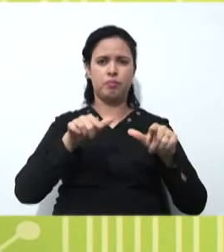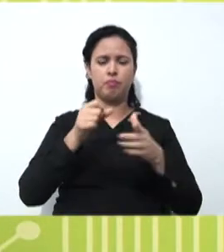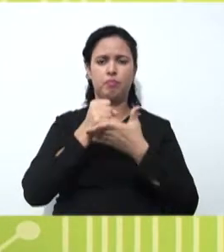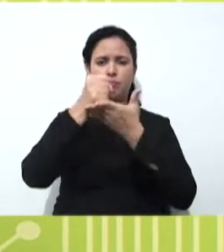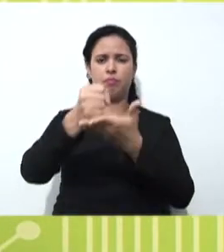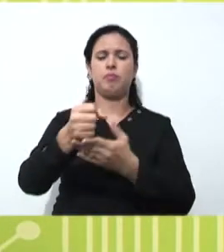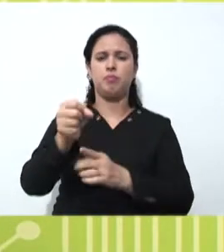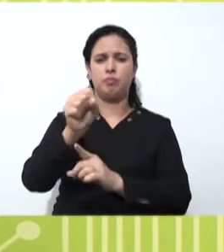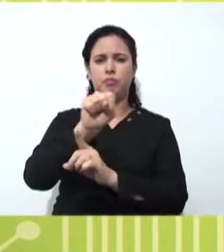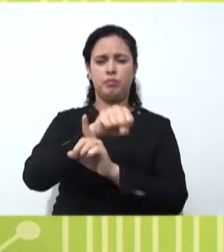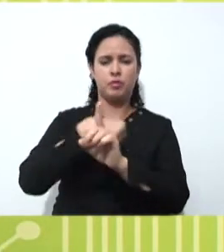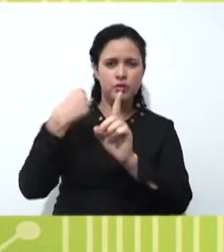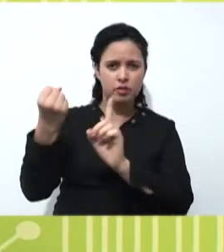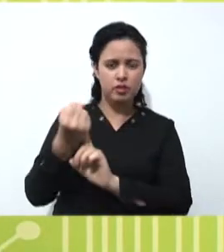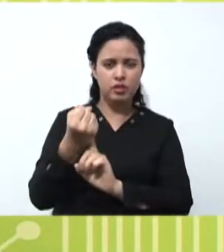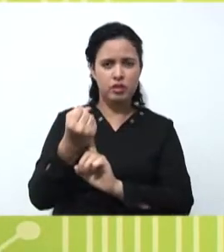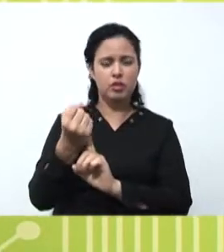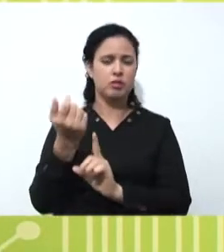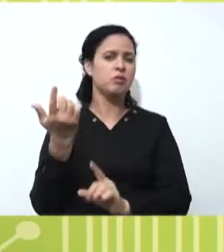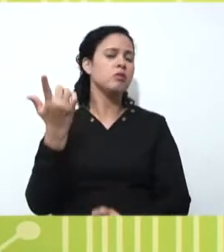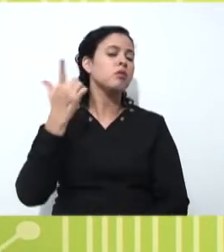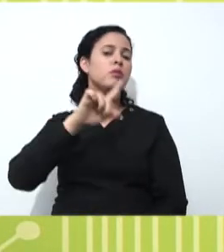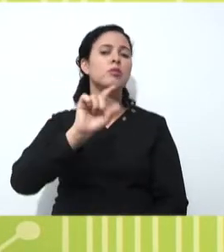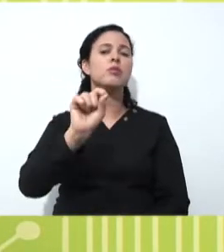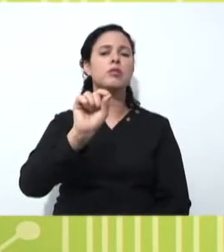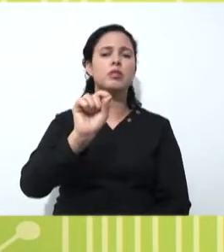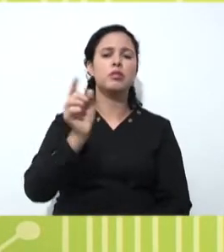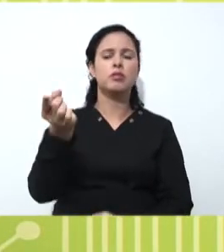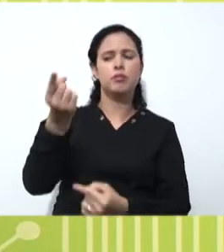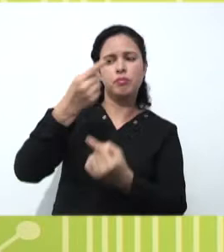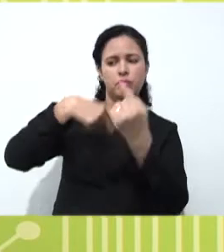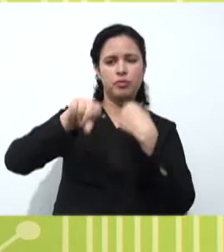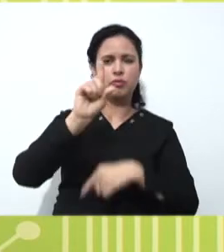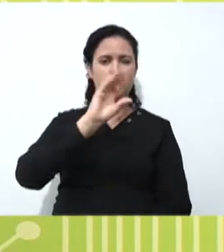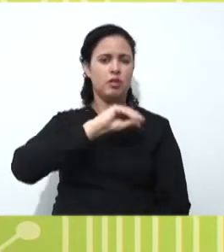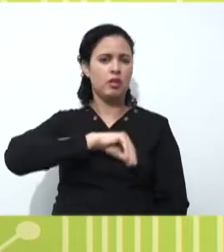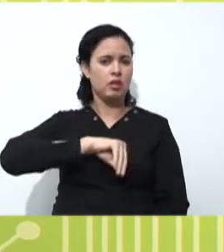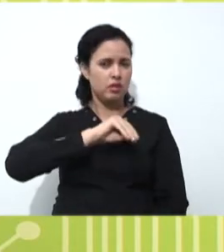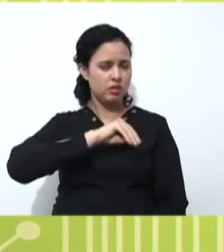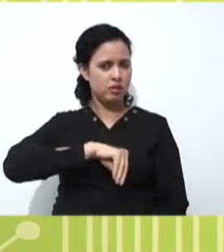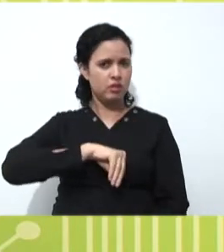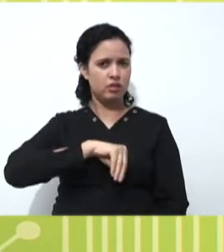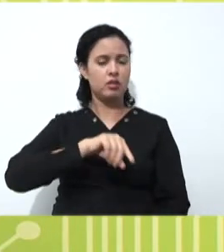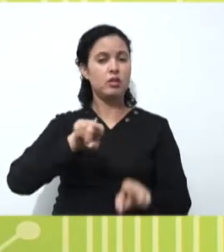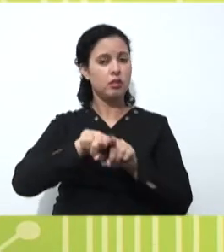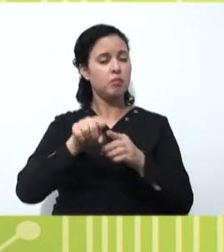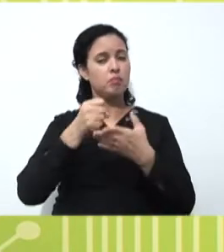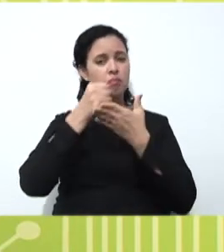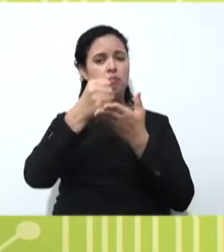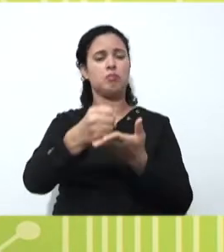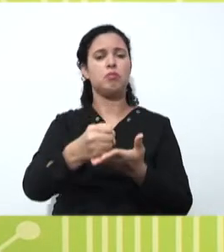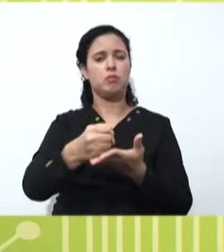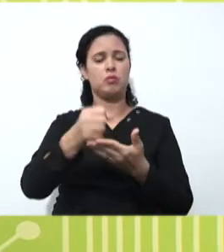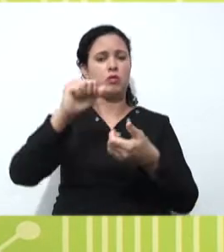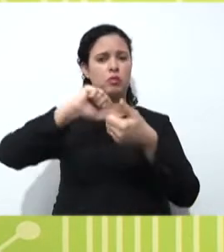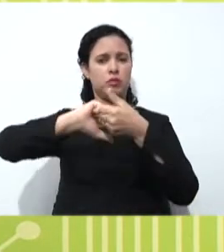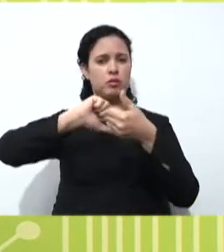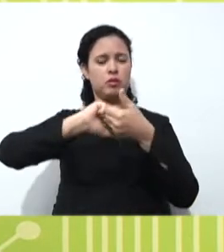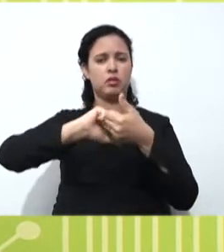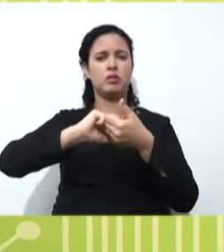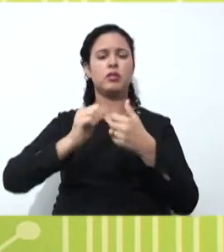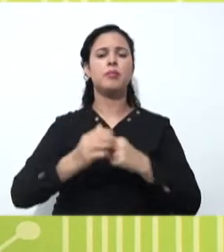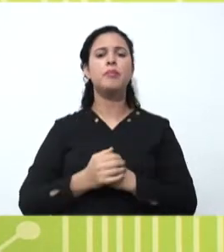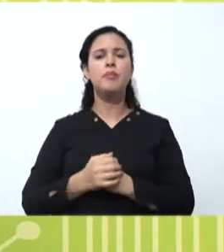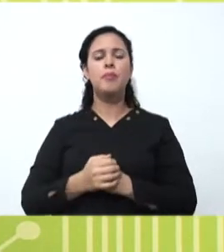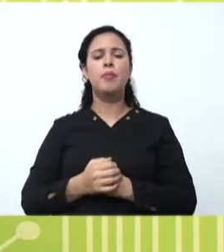renda econômica, né, um valor econômico em troca, mas eu também estou oferecendo algo de qualidade. Se eu produzo